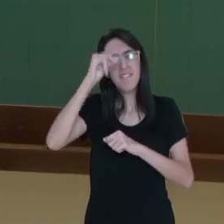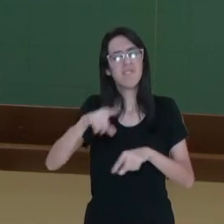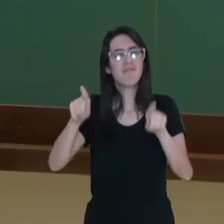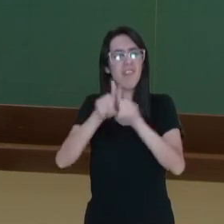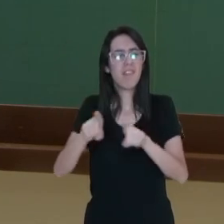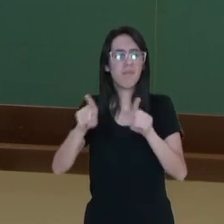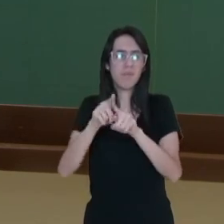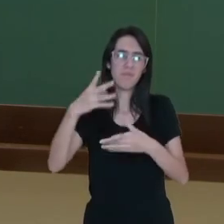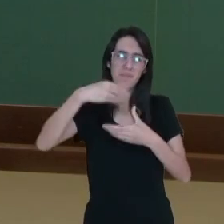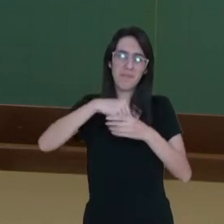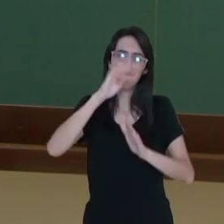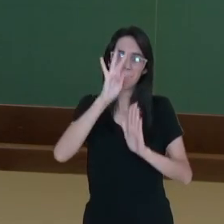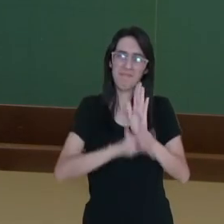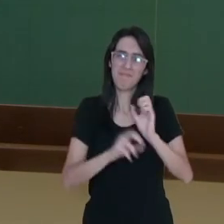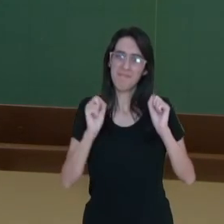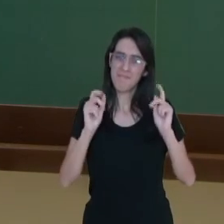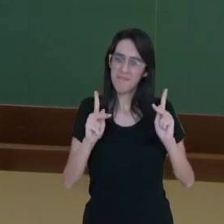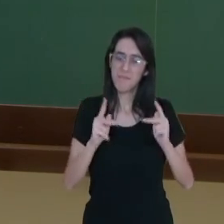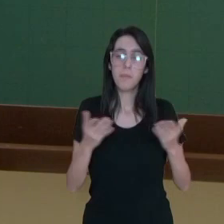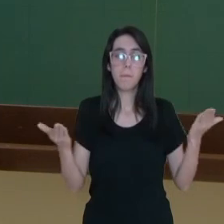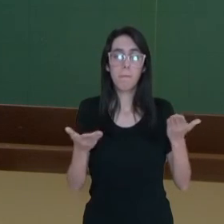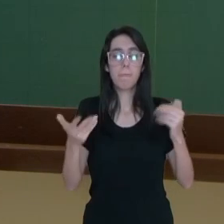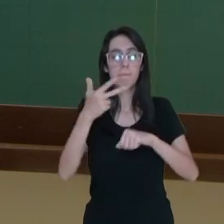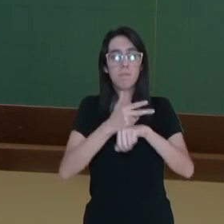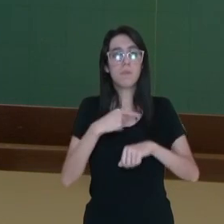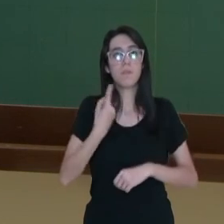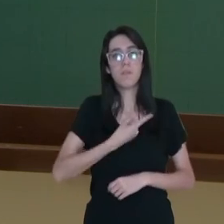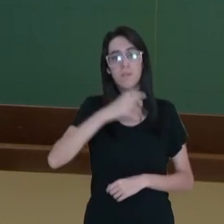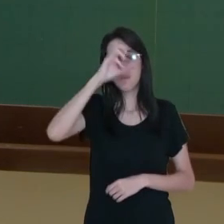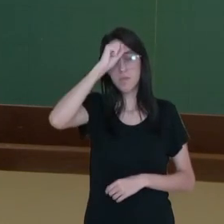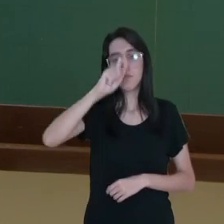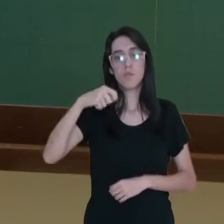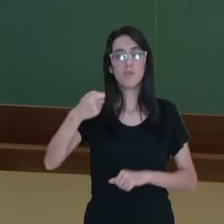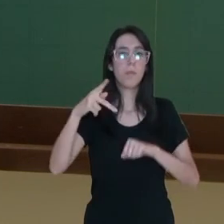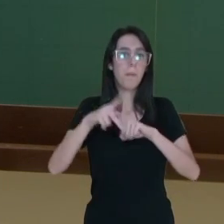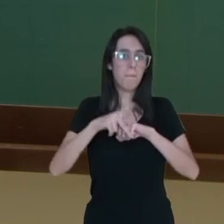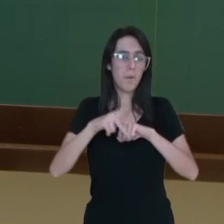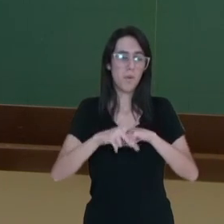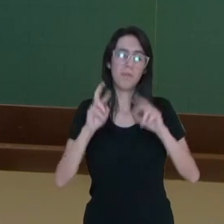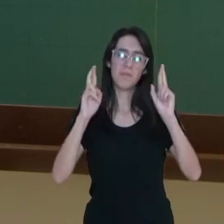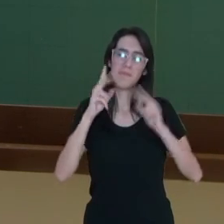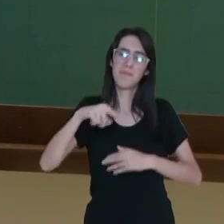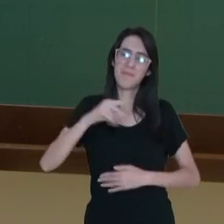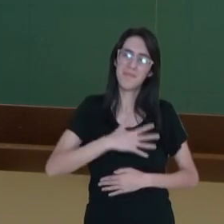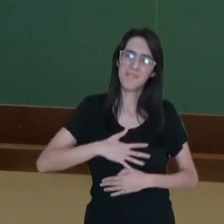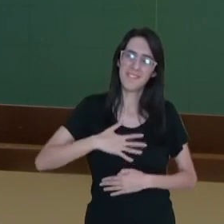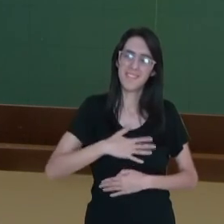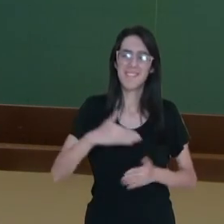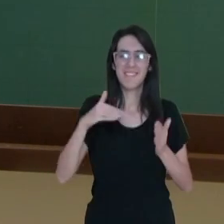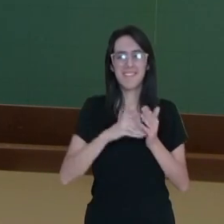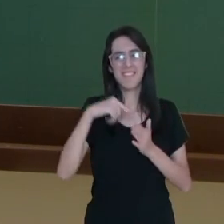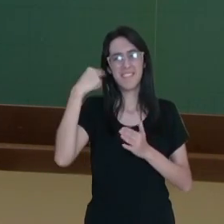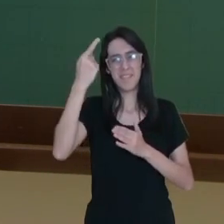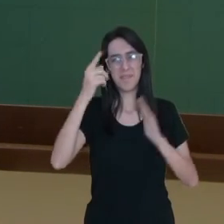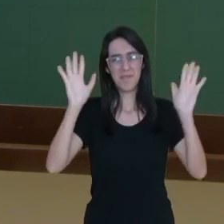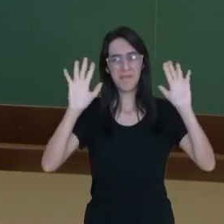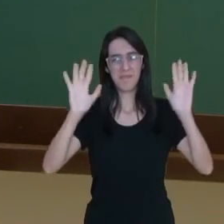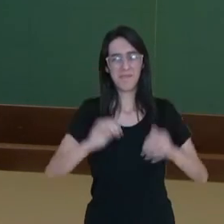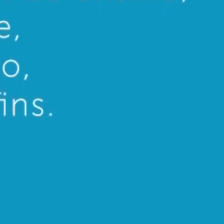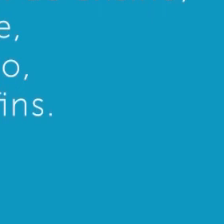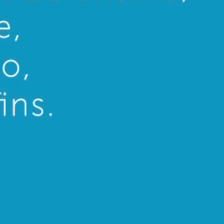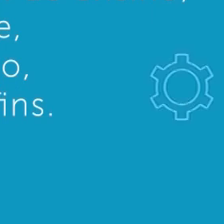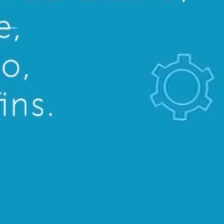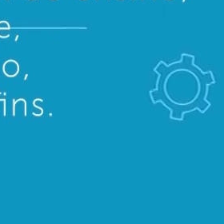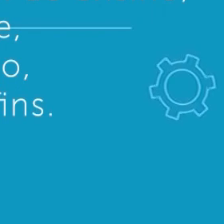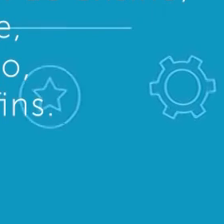dentro do texto. Neste vídeo, nós falamos sobre os pronomes relativos. Eu espero que vocês tenham gostado. Até breve.